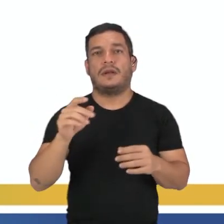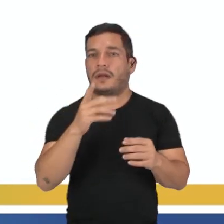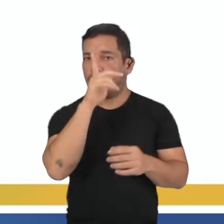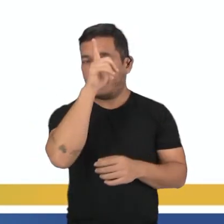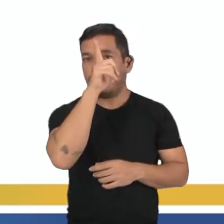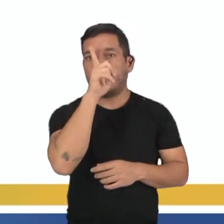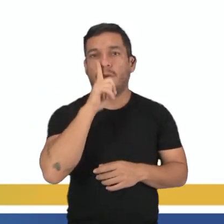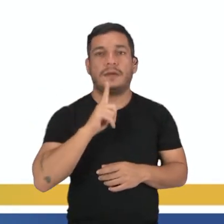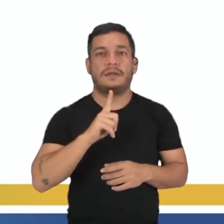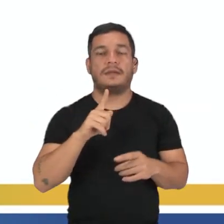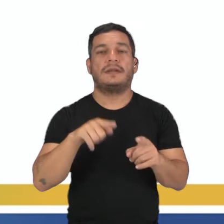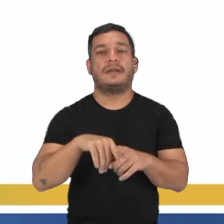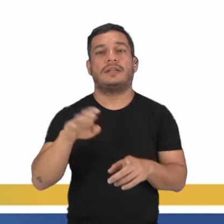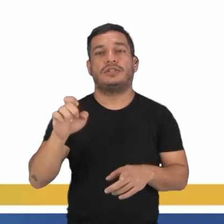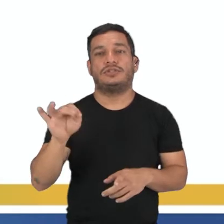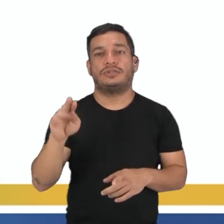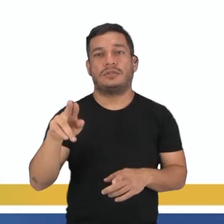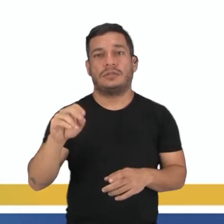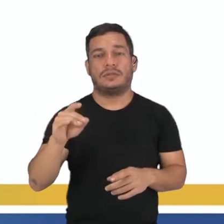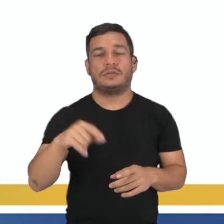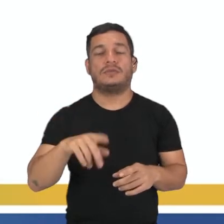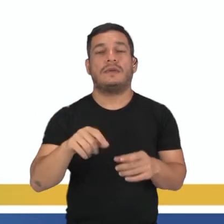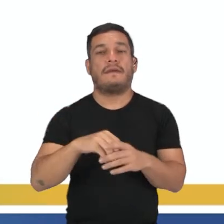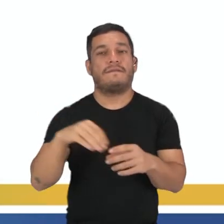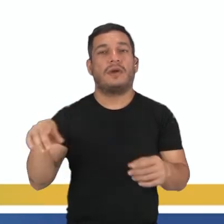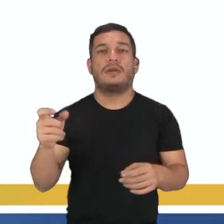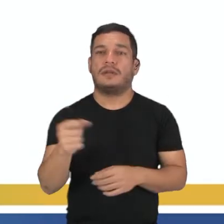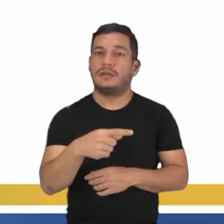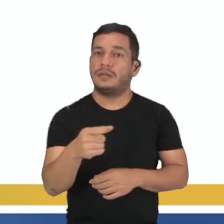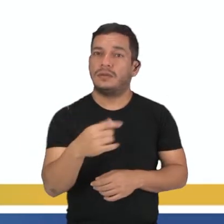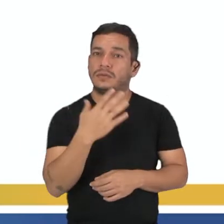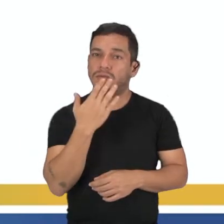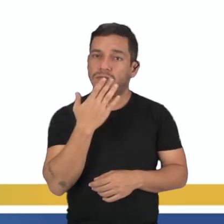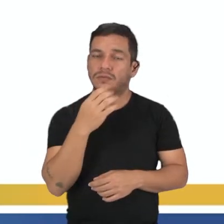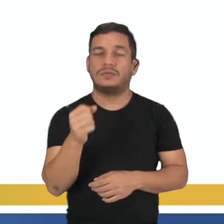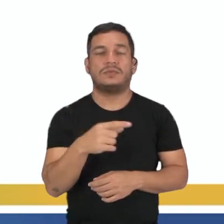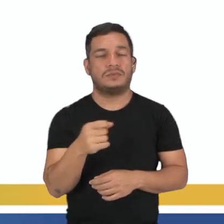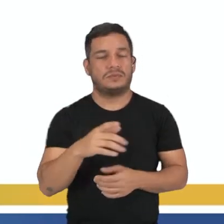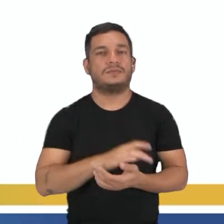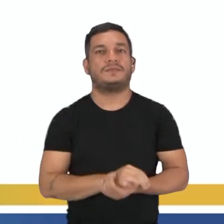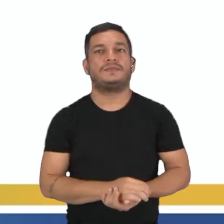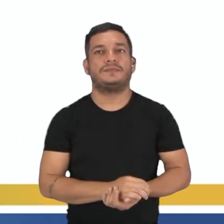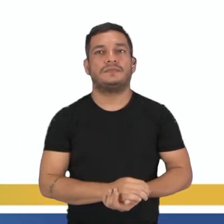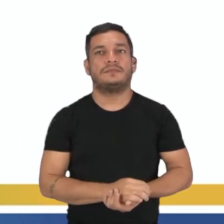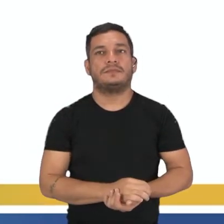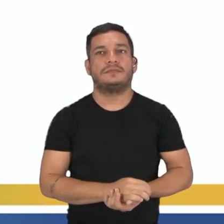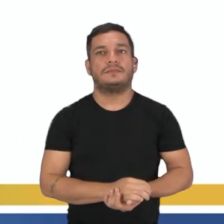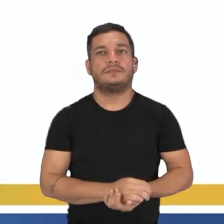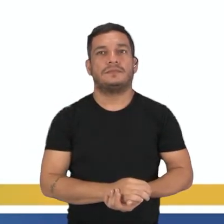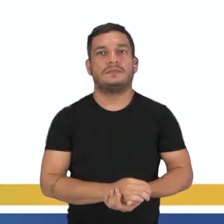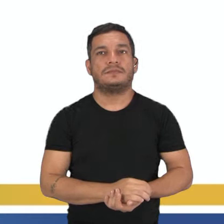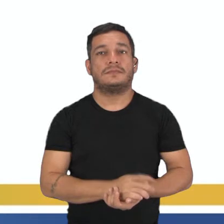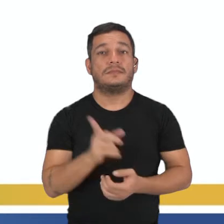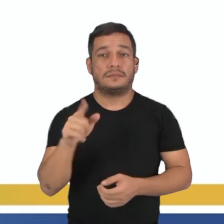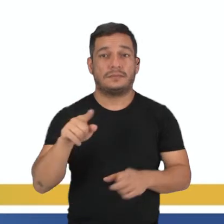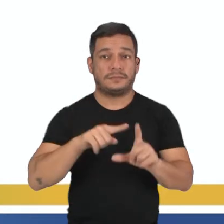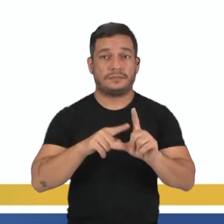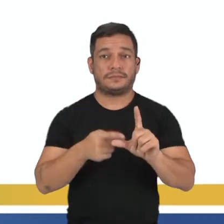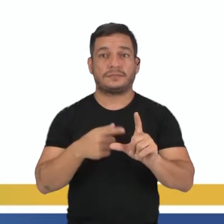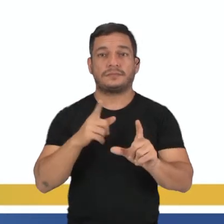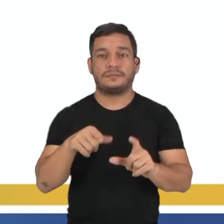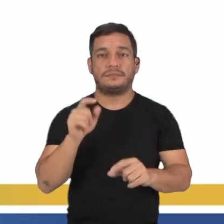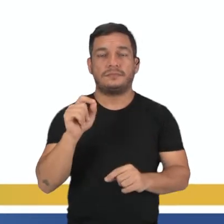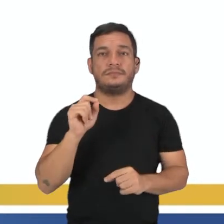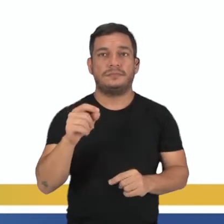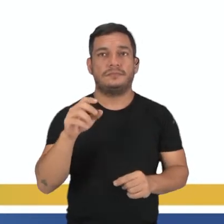parte amarelinha, e os externos vão estar lá fora das paralelas, ou seja, na parte azul. Esses ângulos, eles